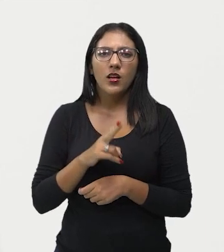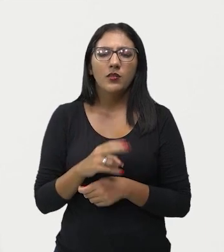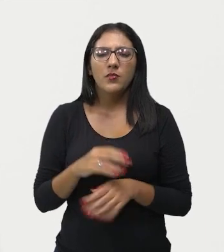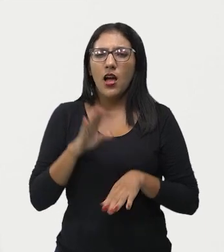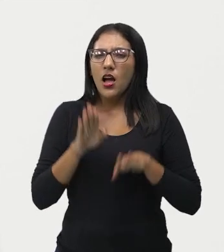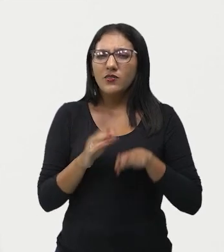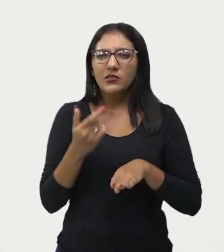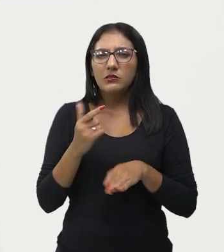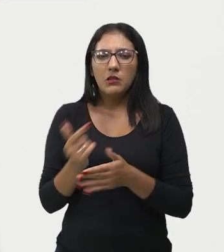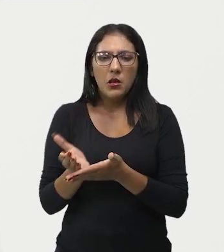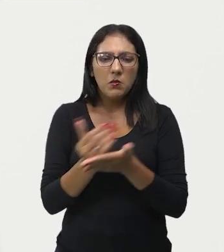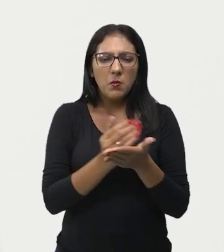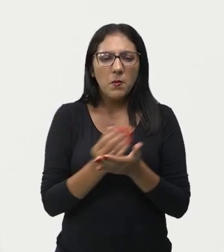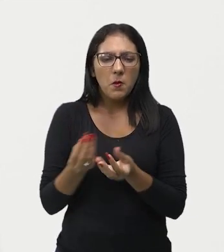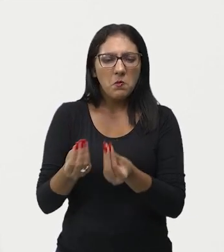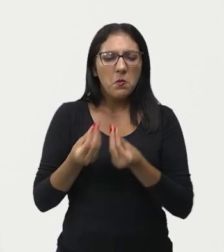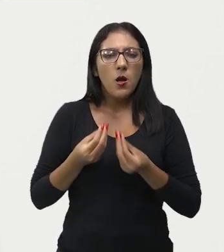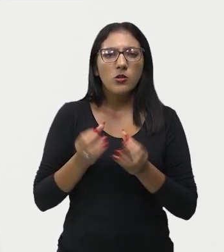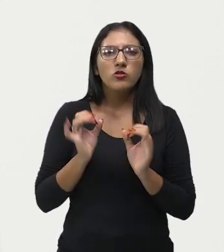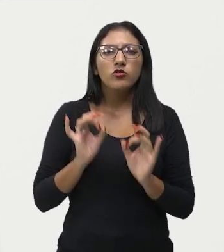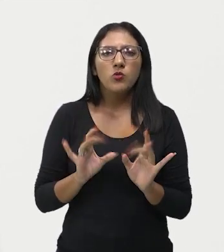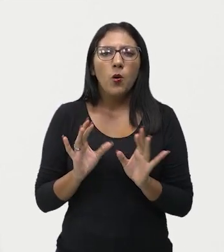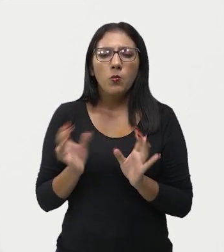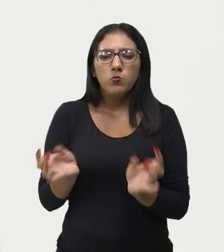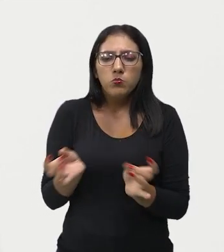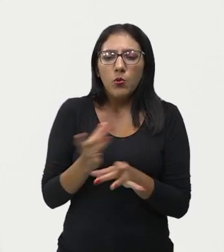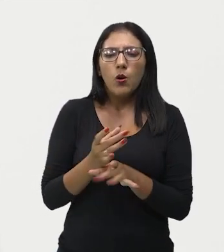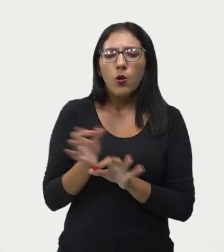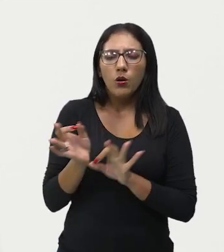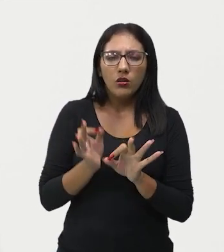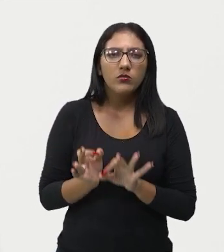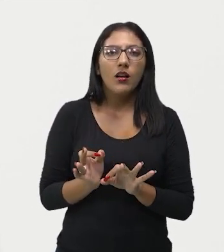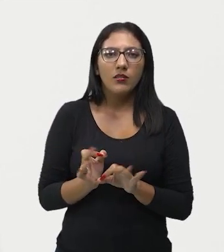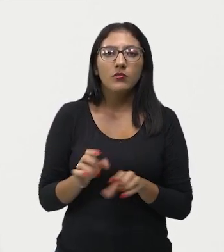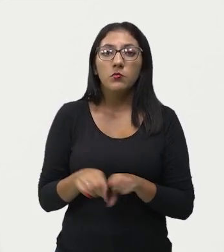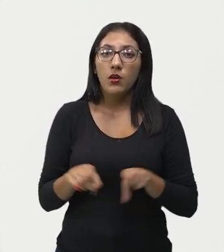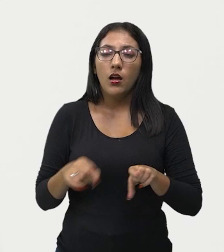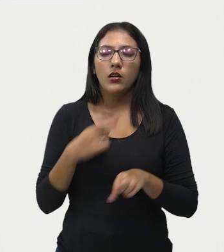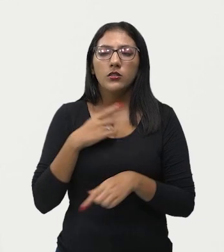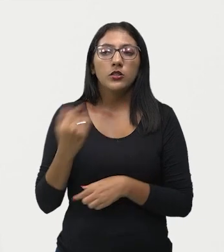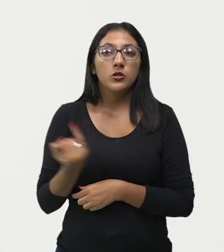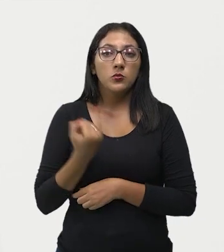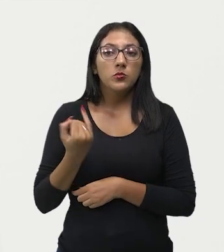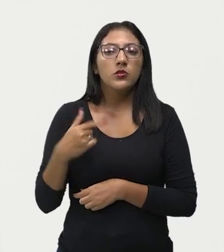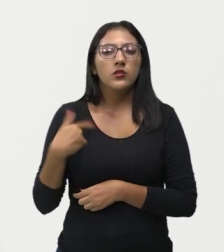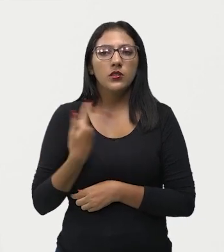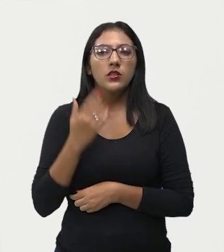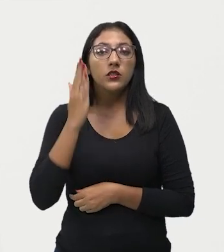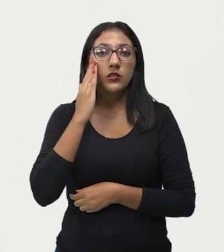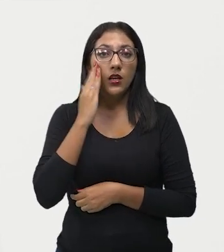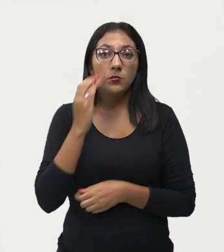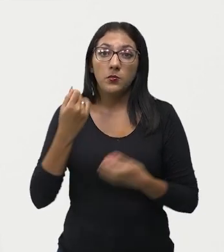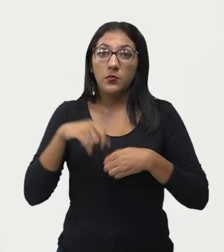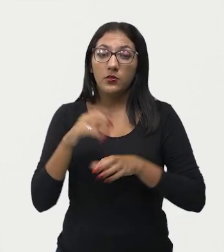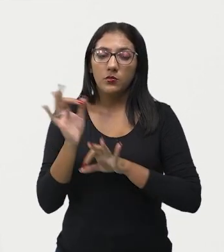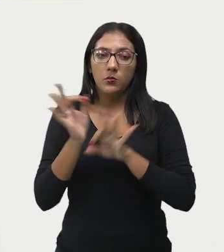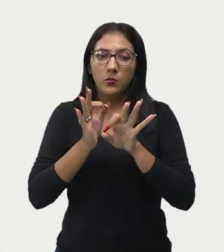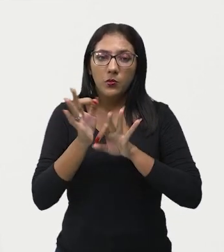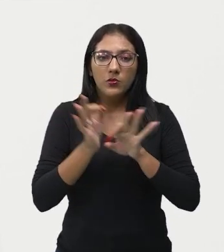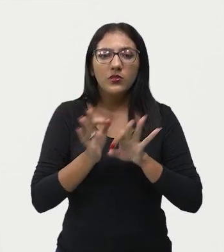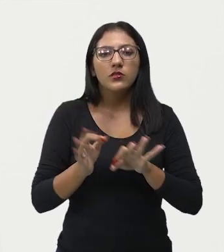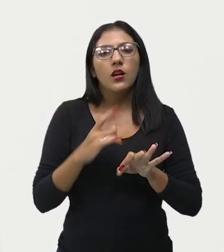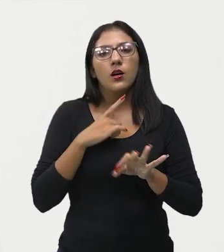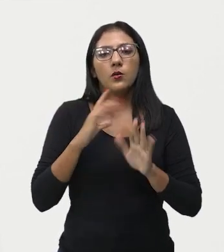organizados da maneira que a gente gostaria. Porém, é importante que a gente organize esses dados para que